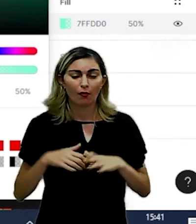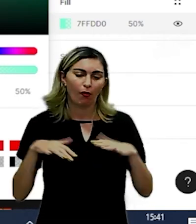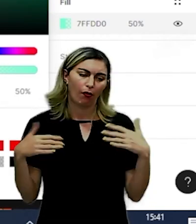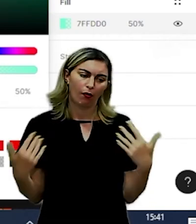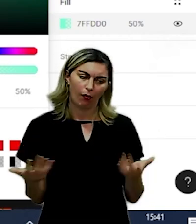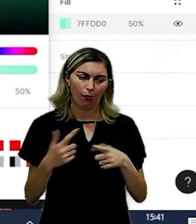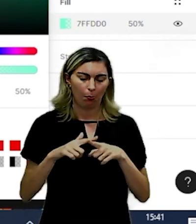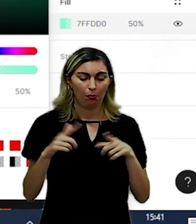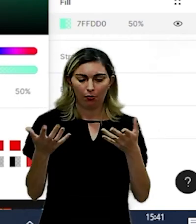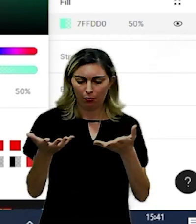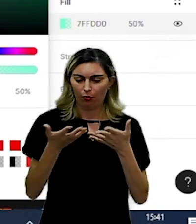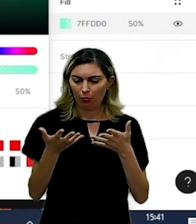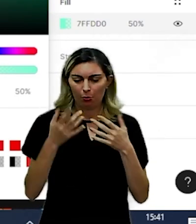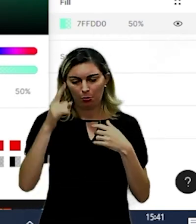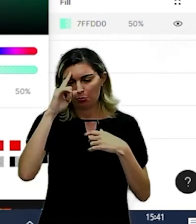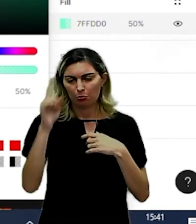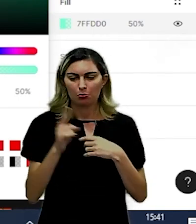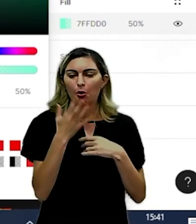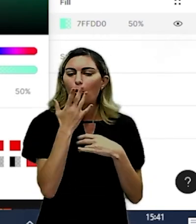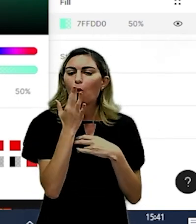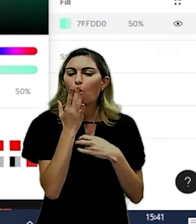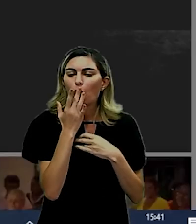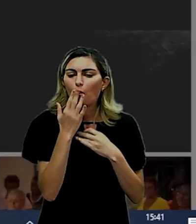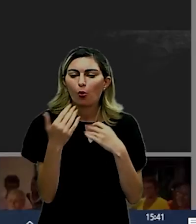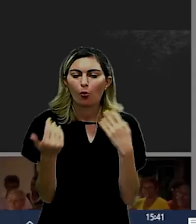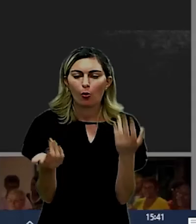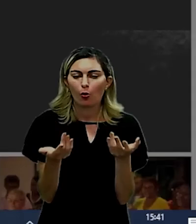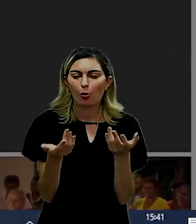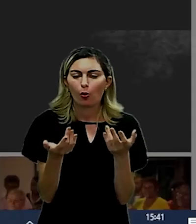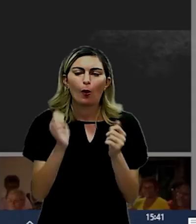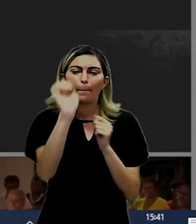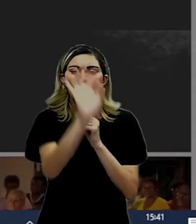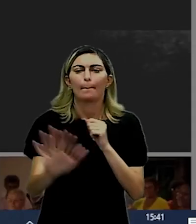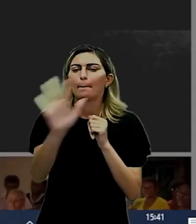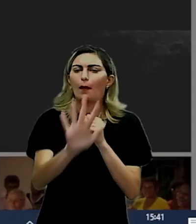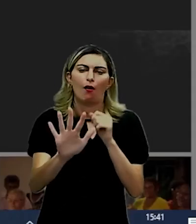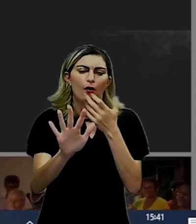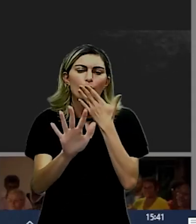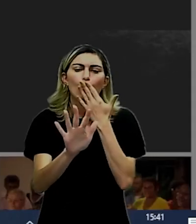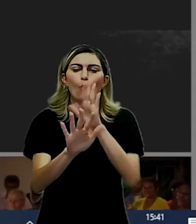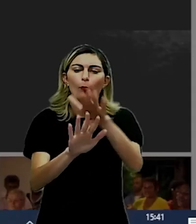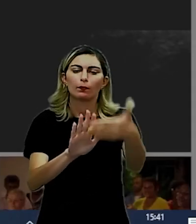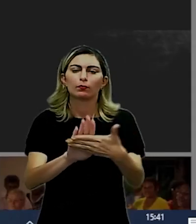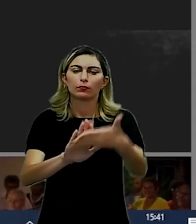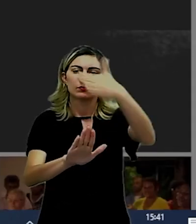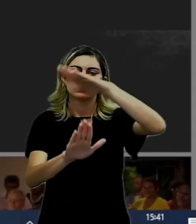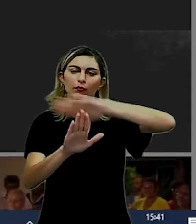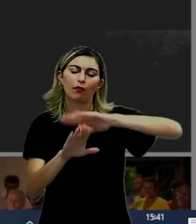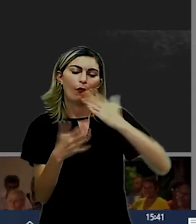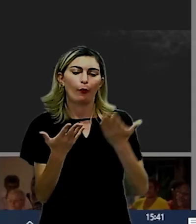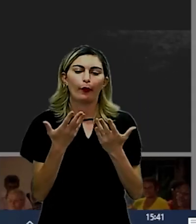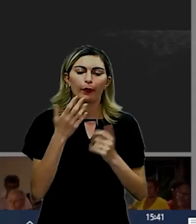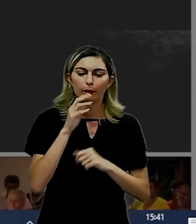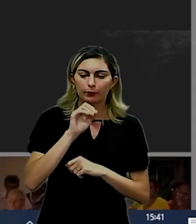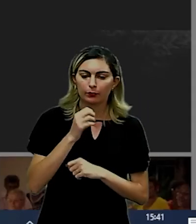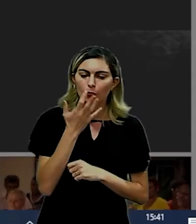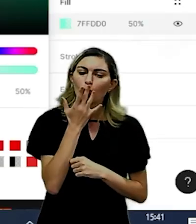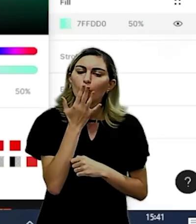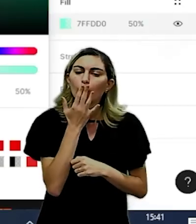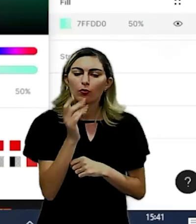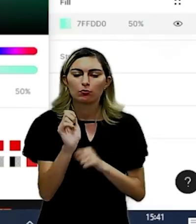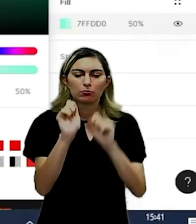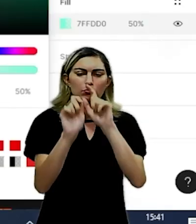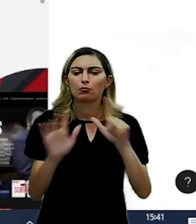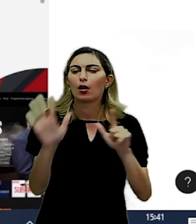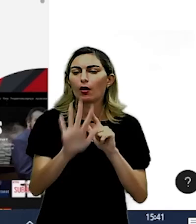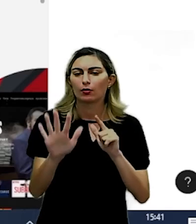não sei qual é a cor de... Quero pegar uma cor de uma imagem. Quero pegar a cor dessa imagem